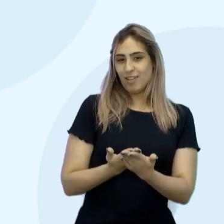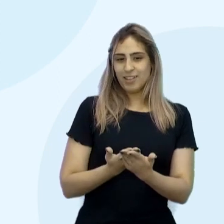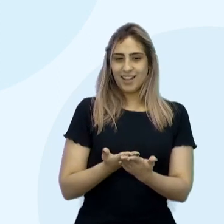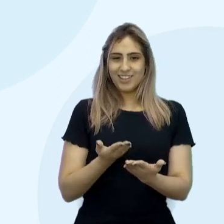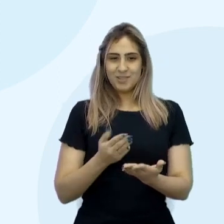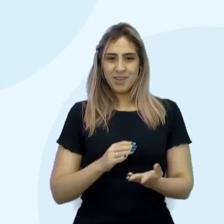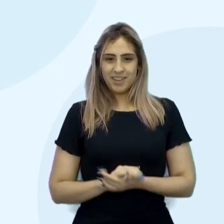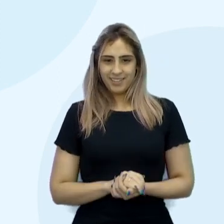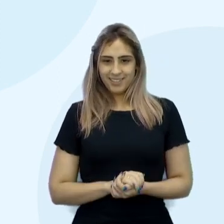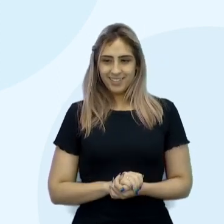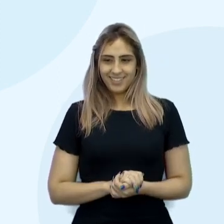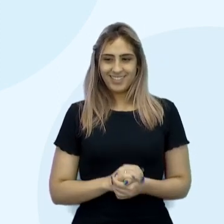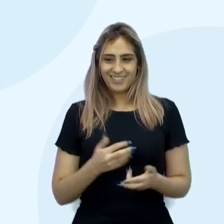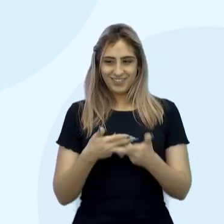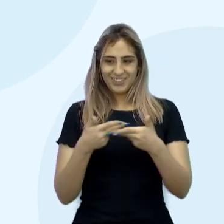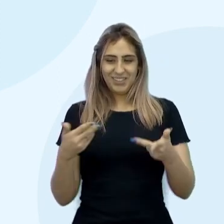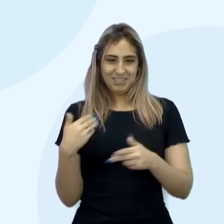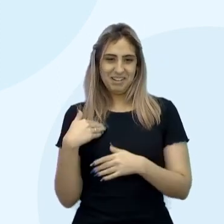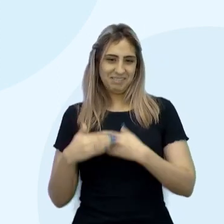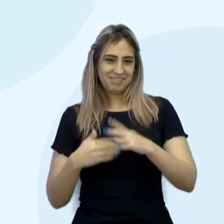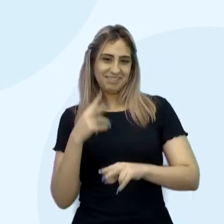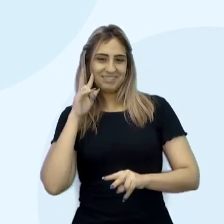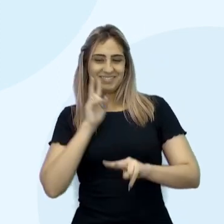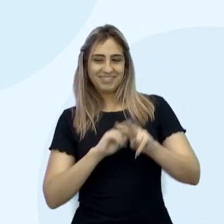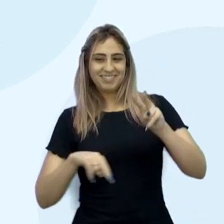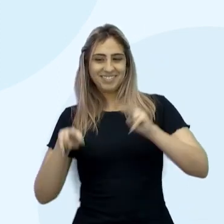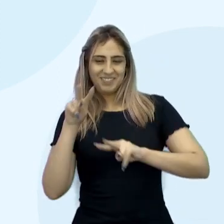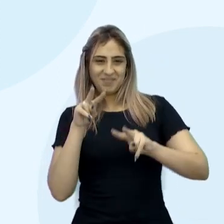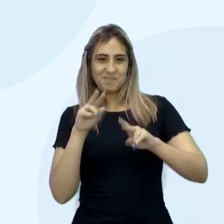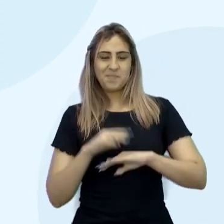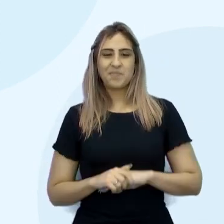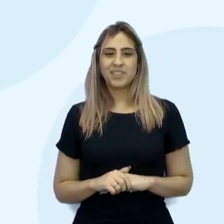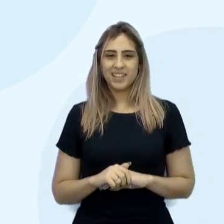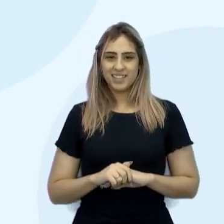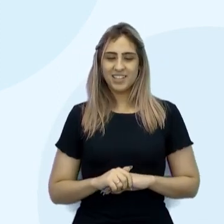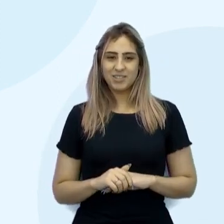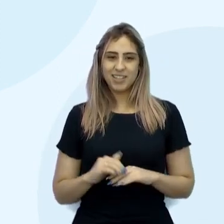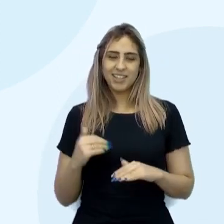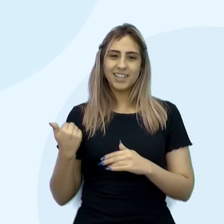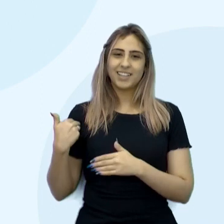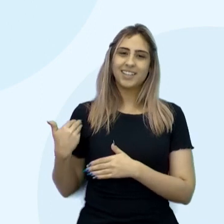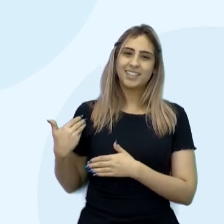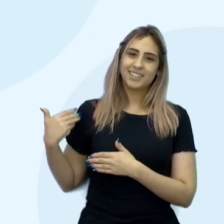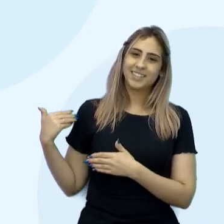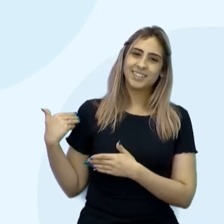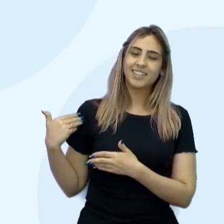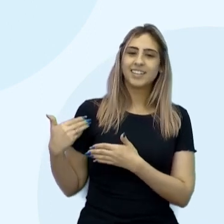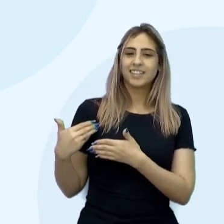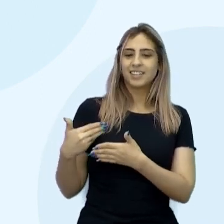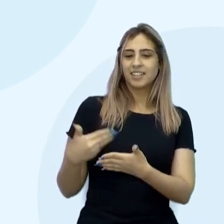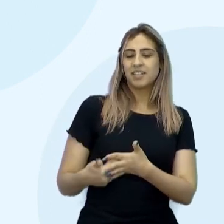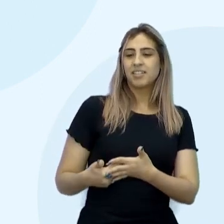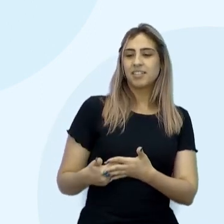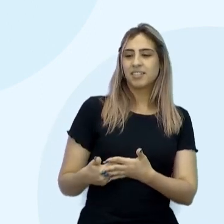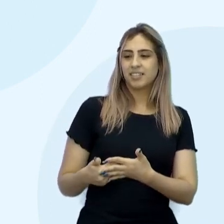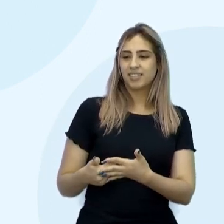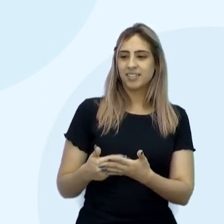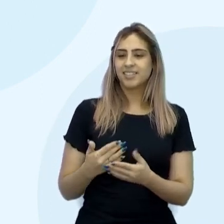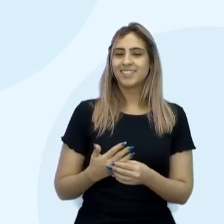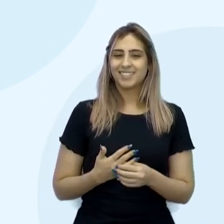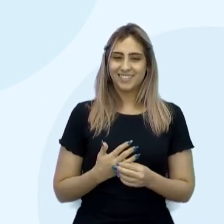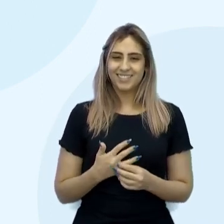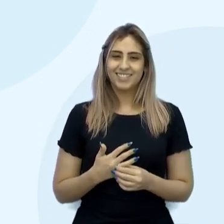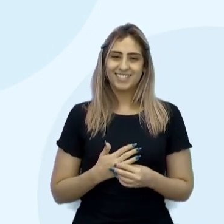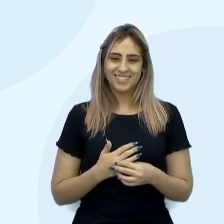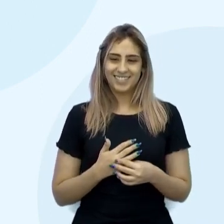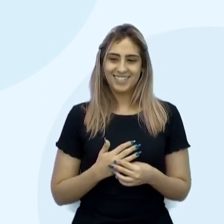bem como atuar na observação, análise e interpretação de informações